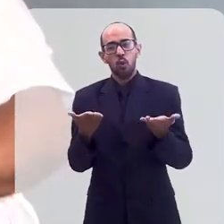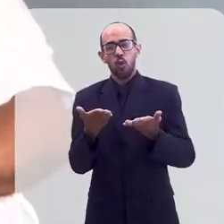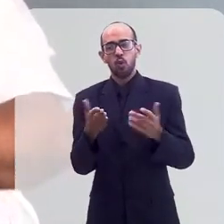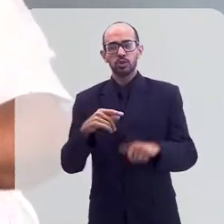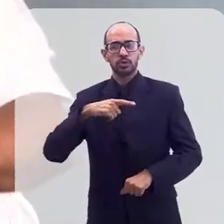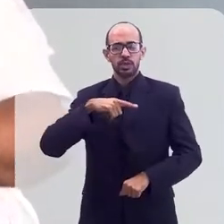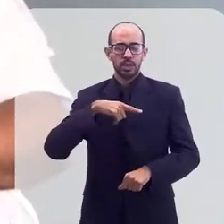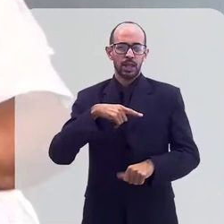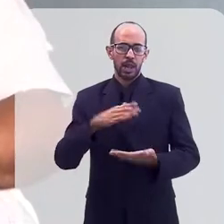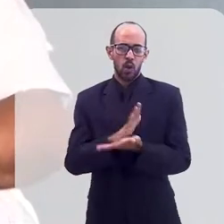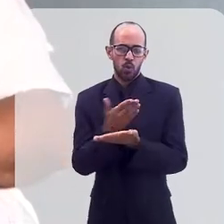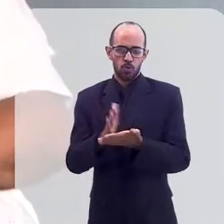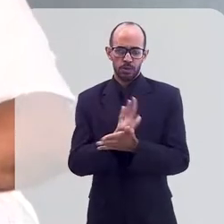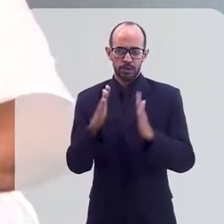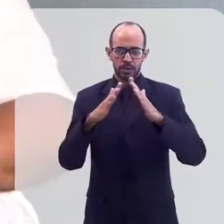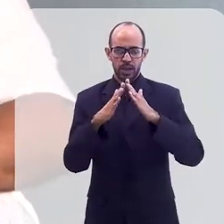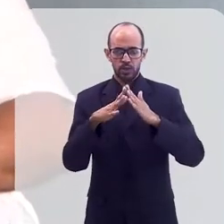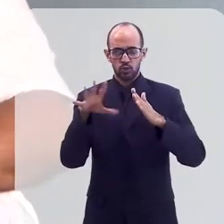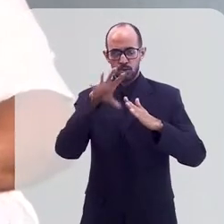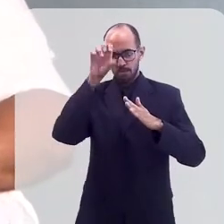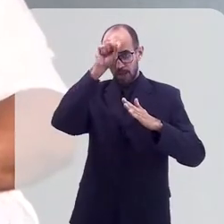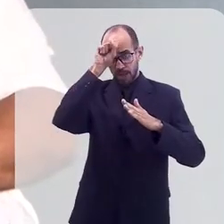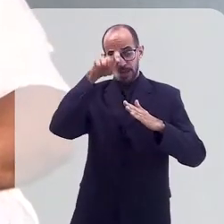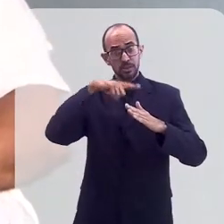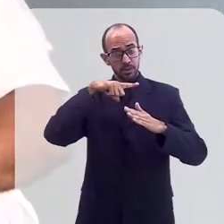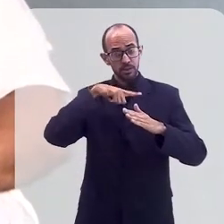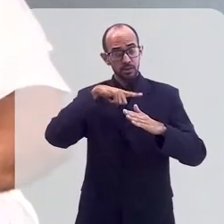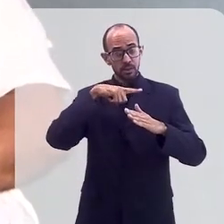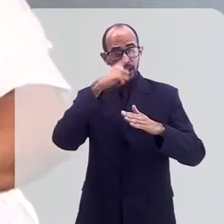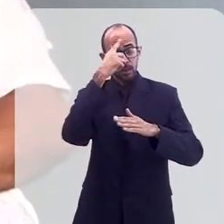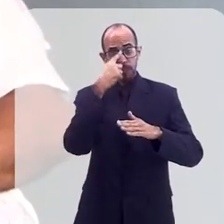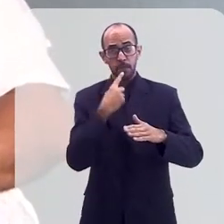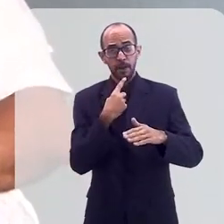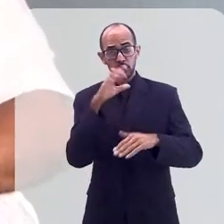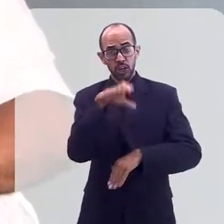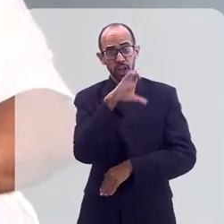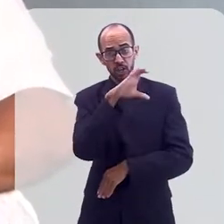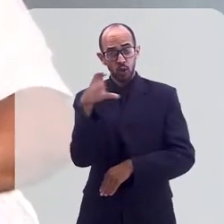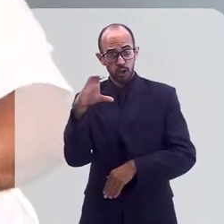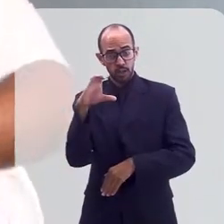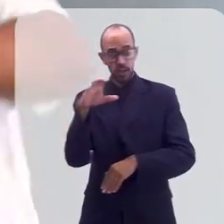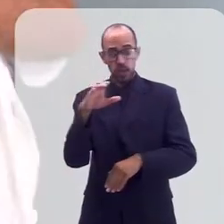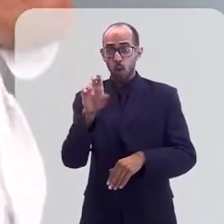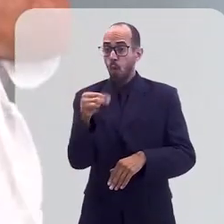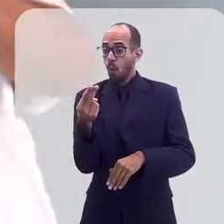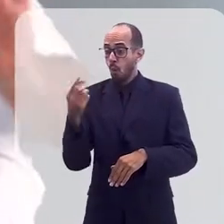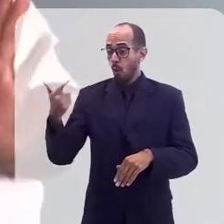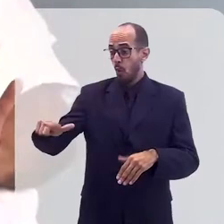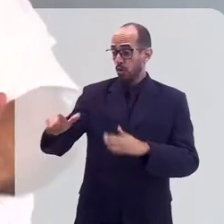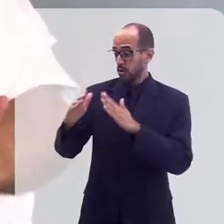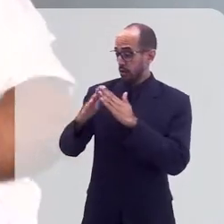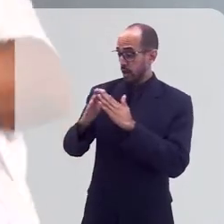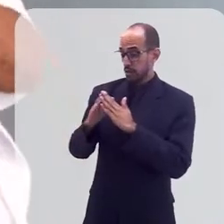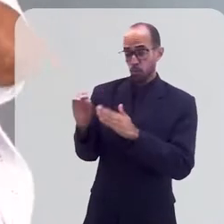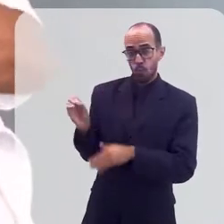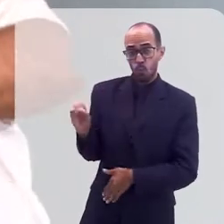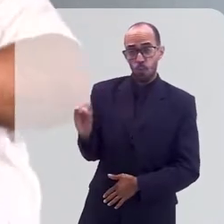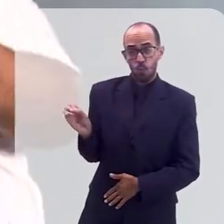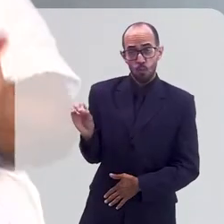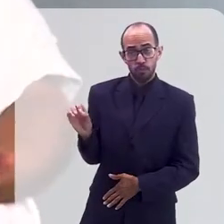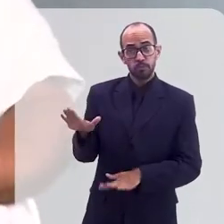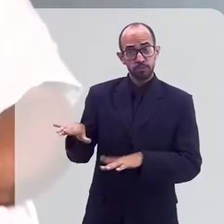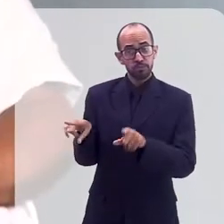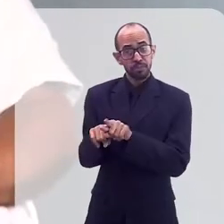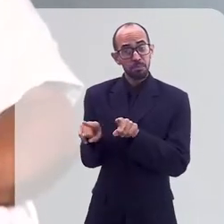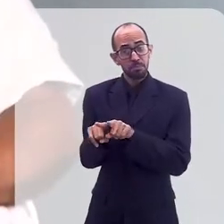vê um gongá de Umbanda com imagens católicas. Você pode ver um gongá de Umbanda sem imagem nenhuma, mas